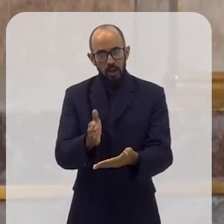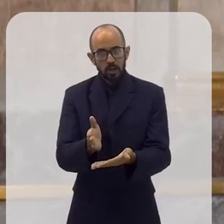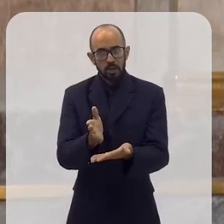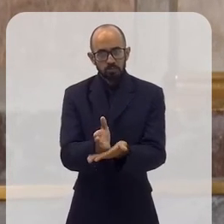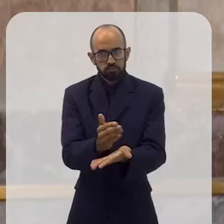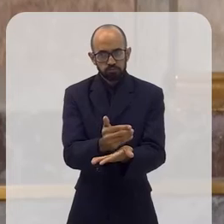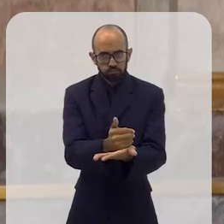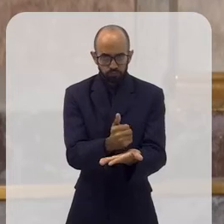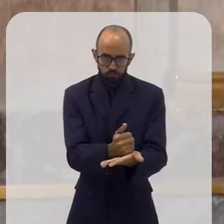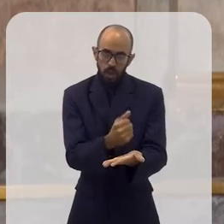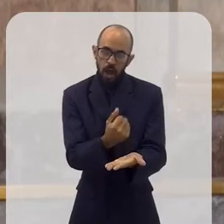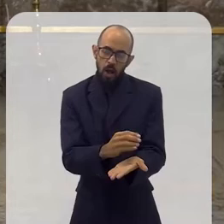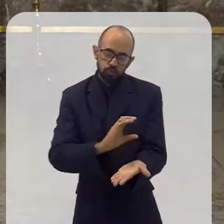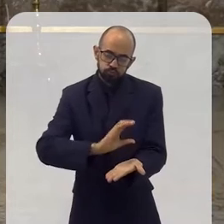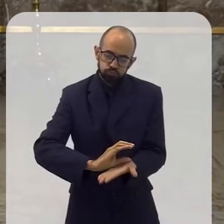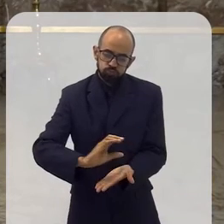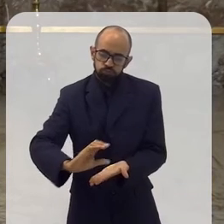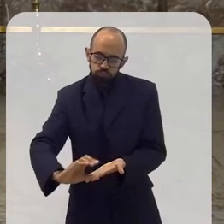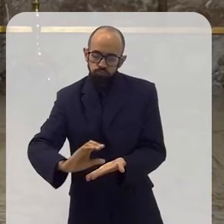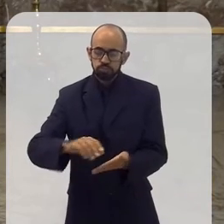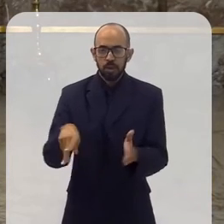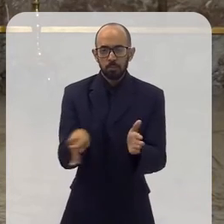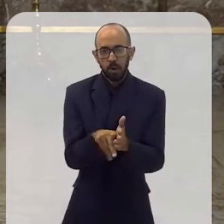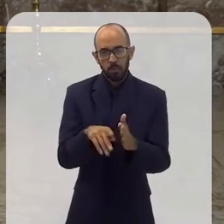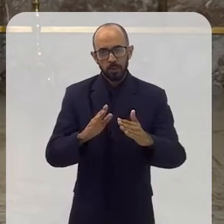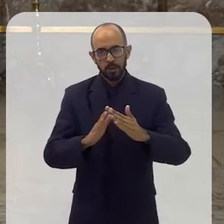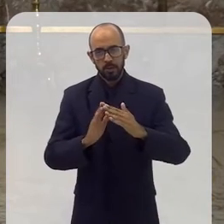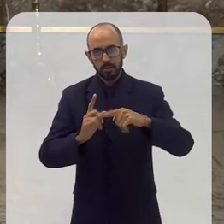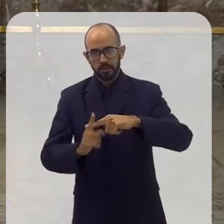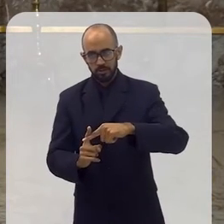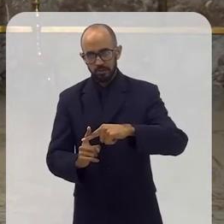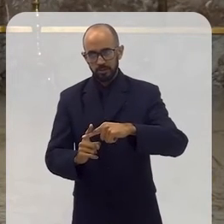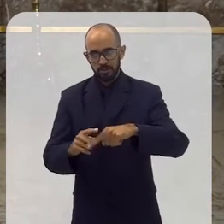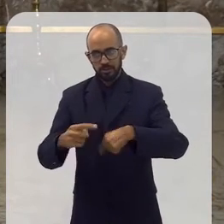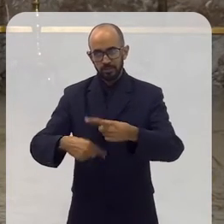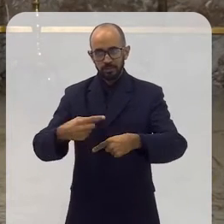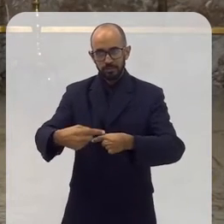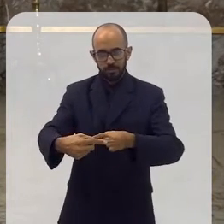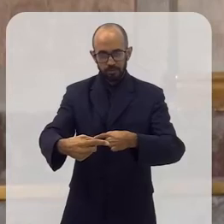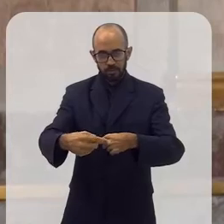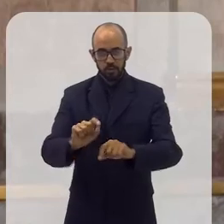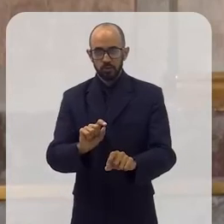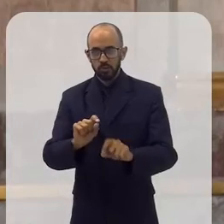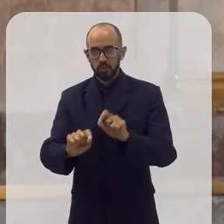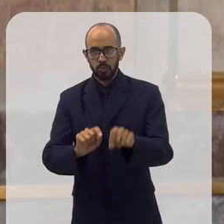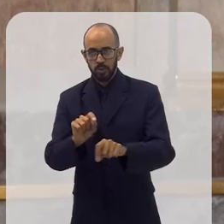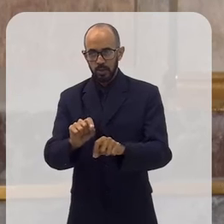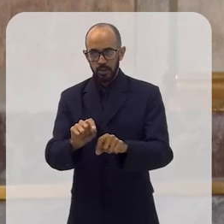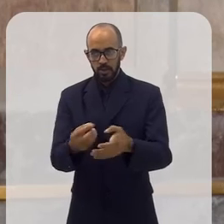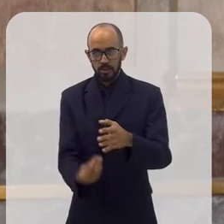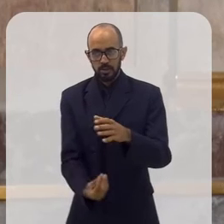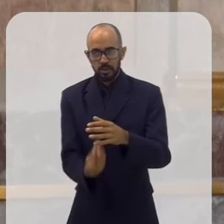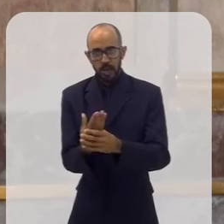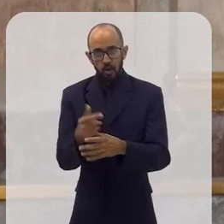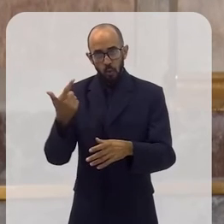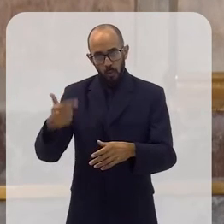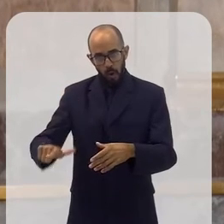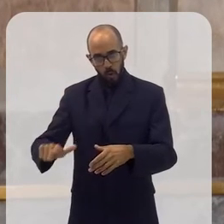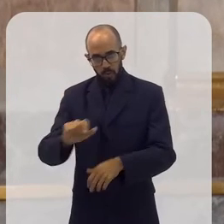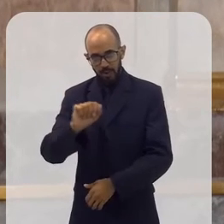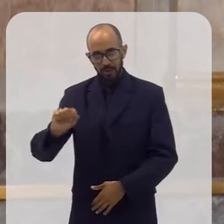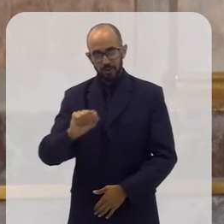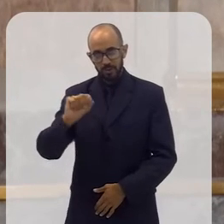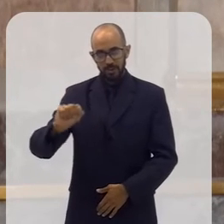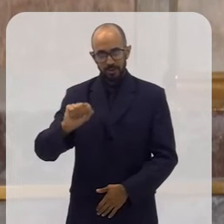o financiamento, a parte financeira. Sim. Da igreja. Depois, eles também fundaram uma